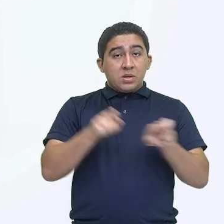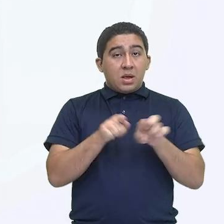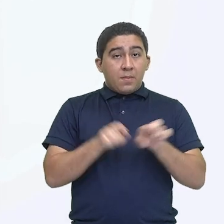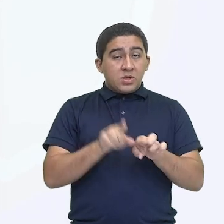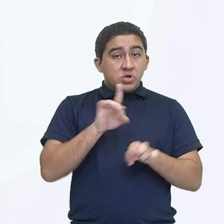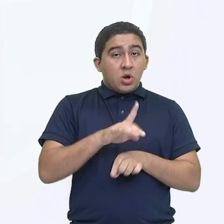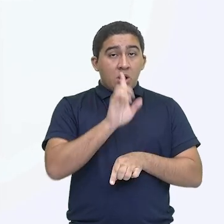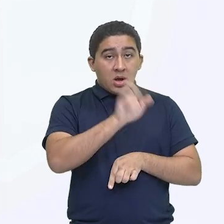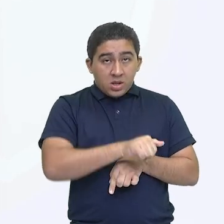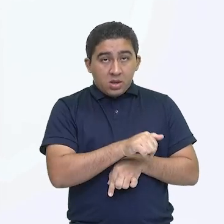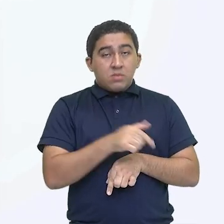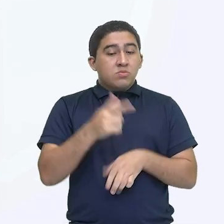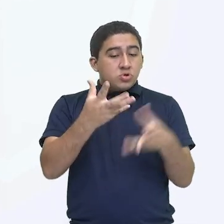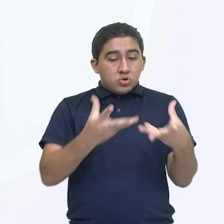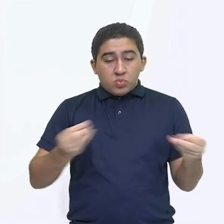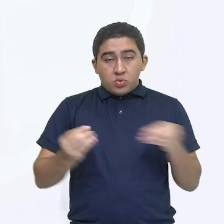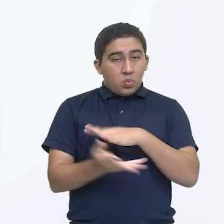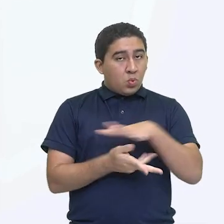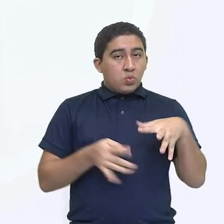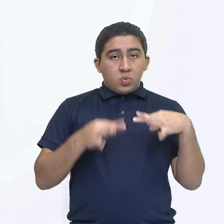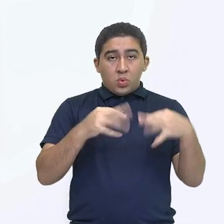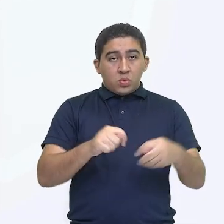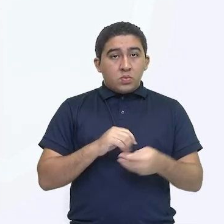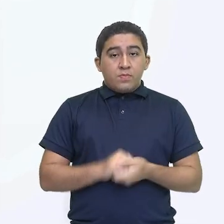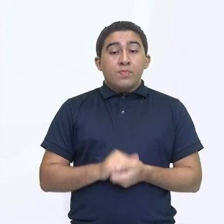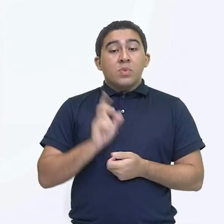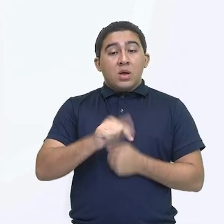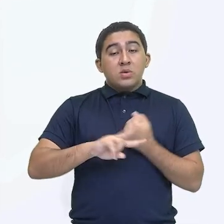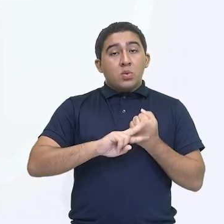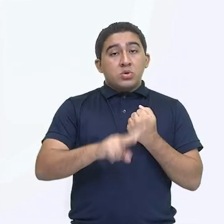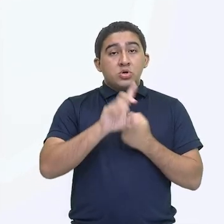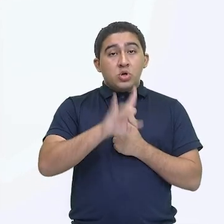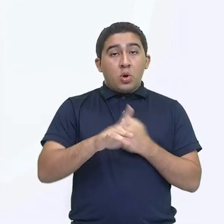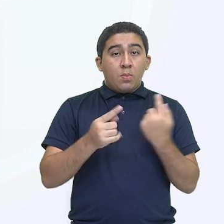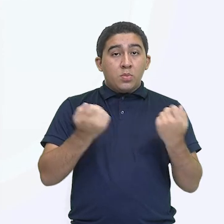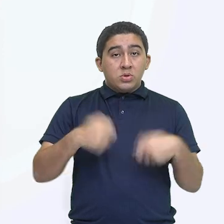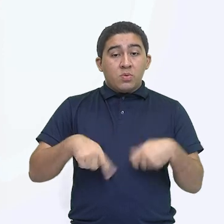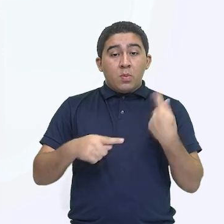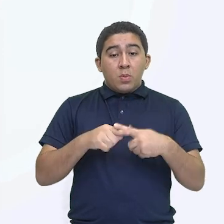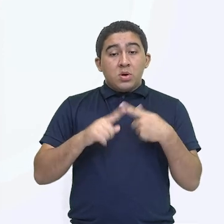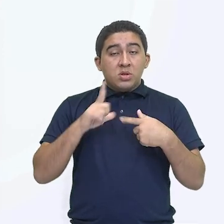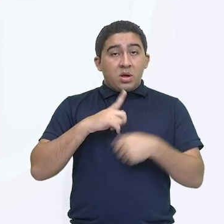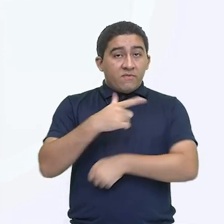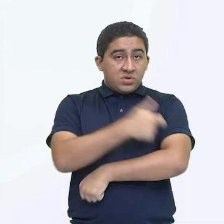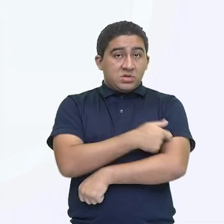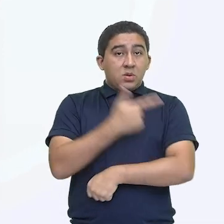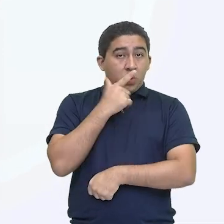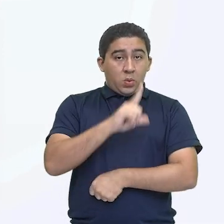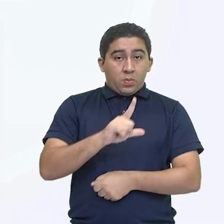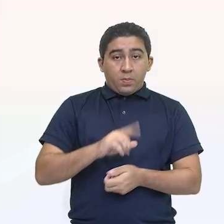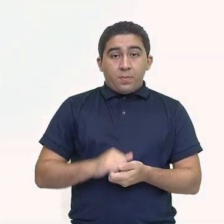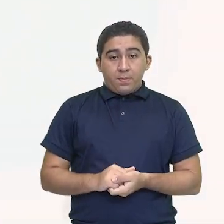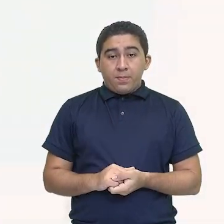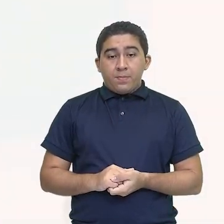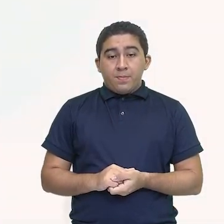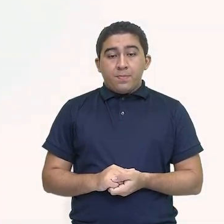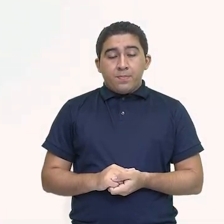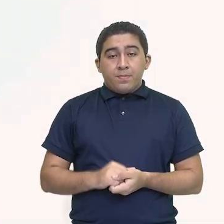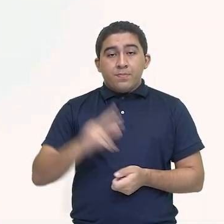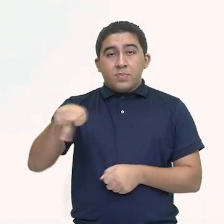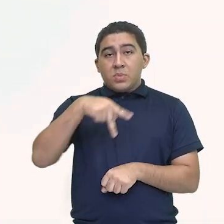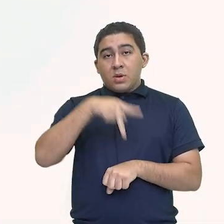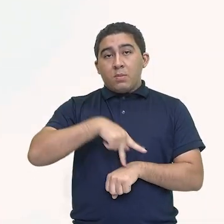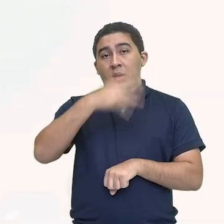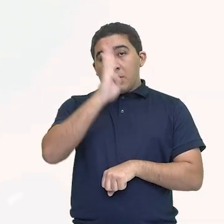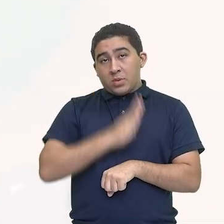humana erradicada em todo o mundo, e esse resultado só foi possível graças à vacina. No Brasil,